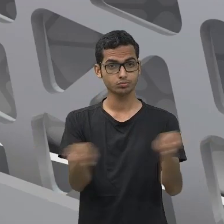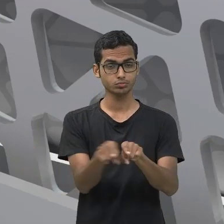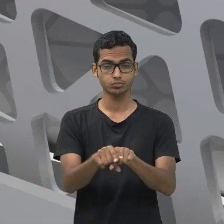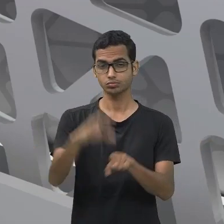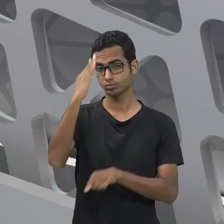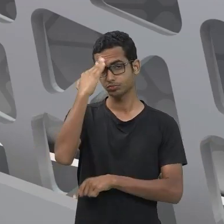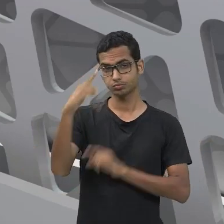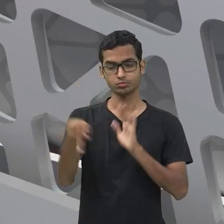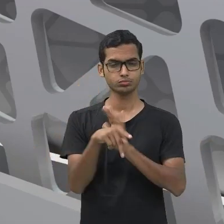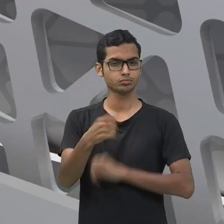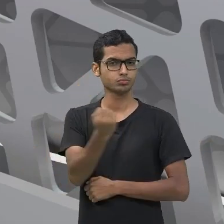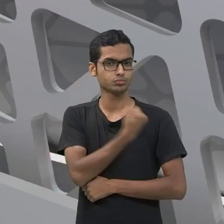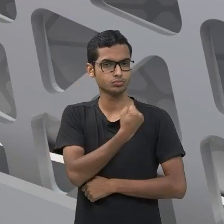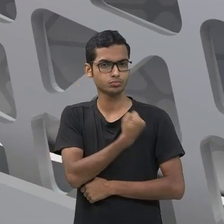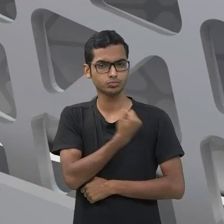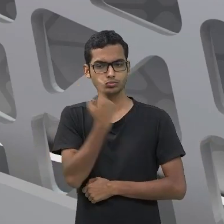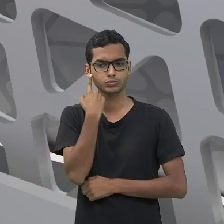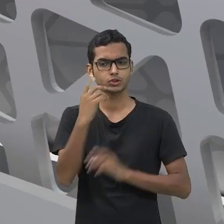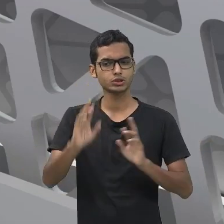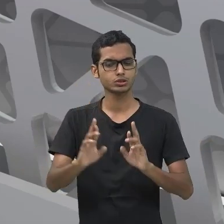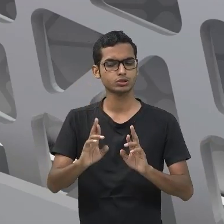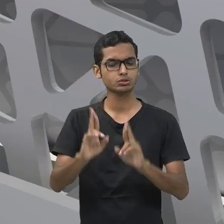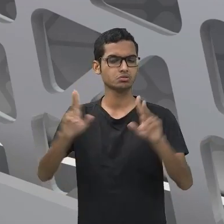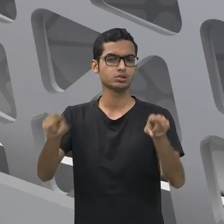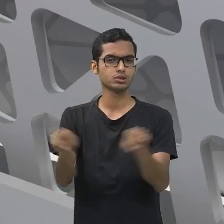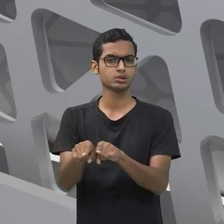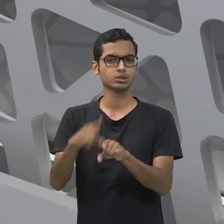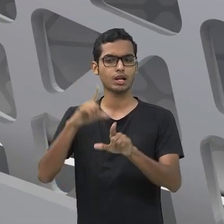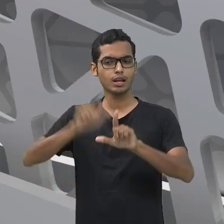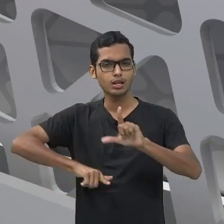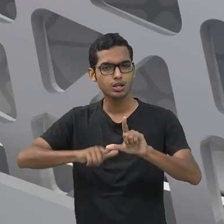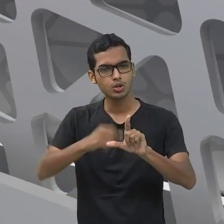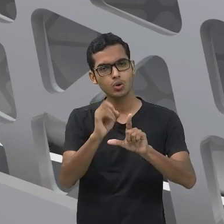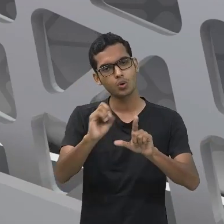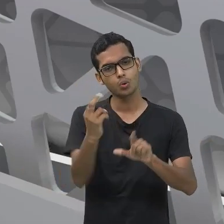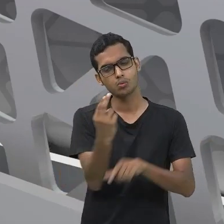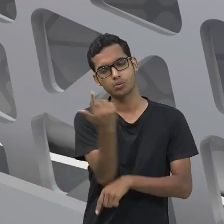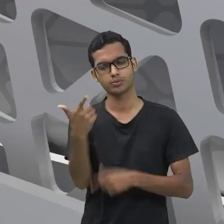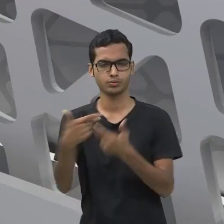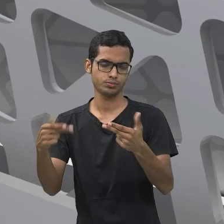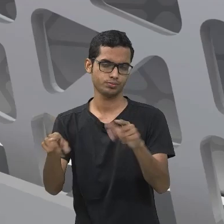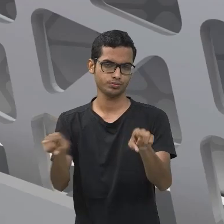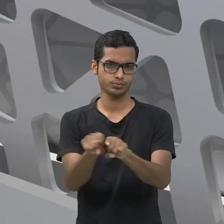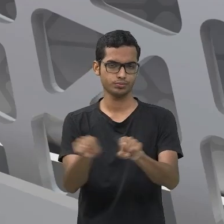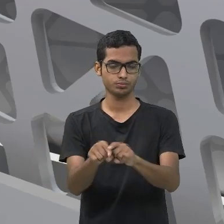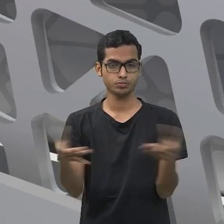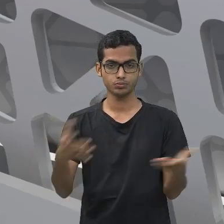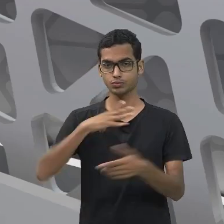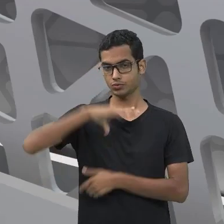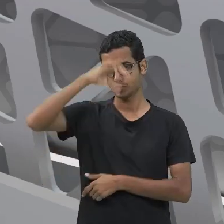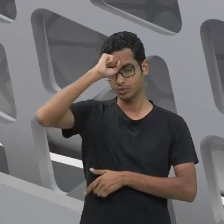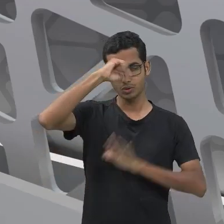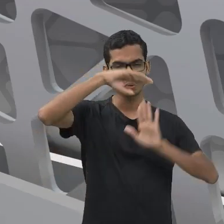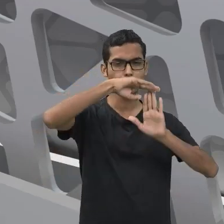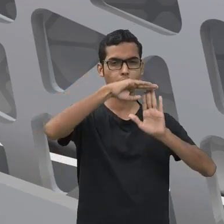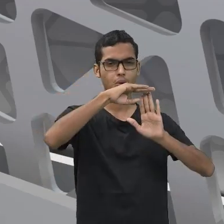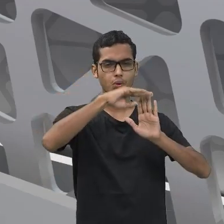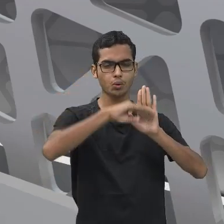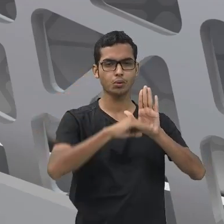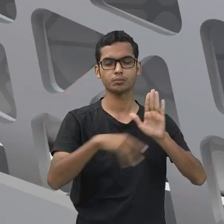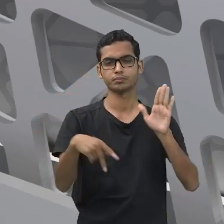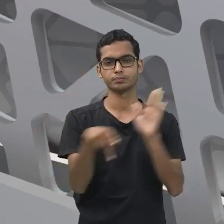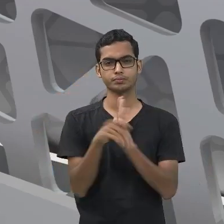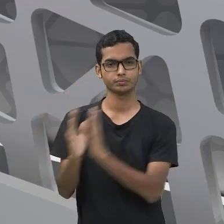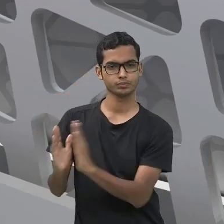que existem sequências que não são numéricas, ok? Vamos agora aprender a classificar aí a nossa